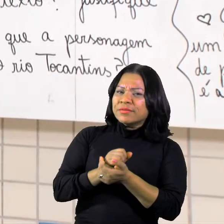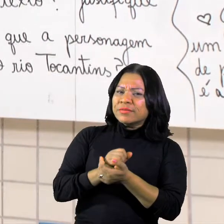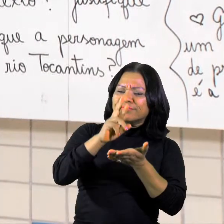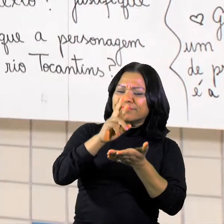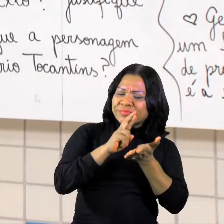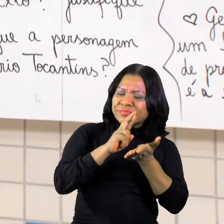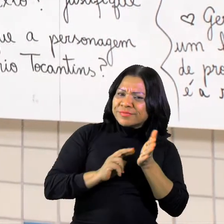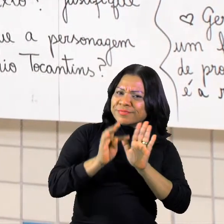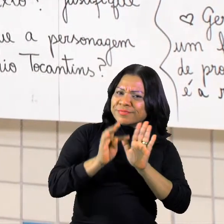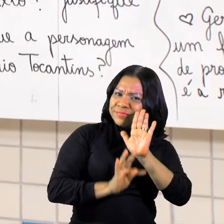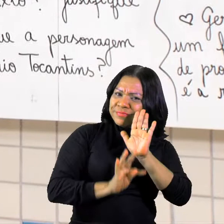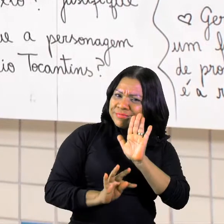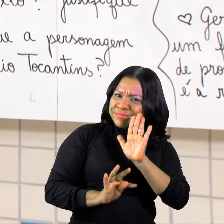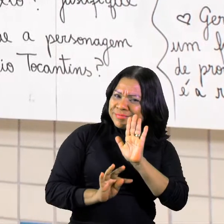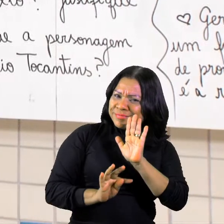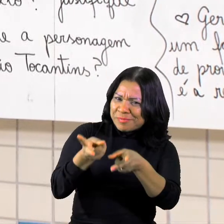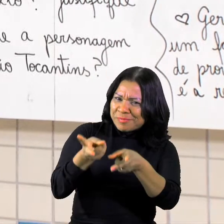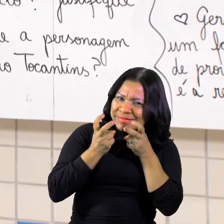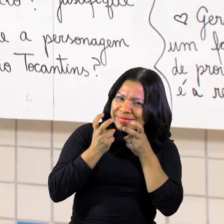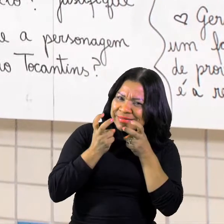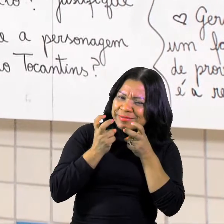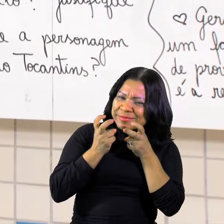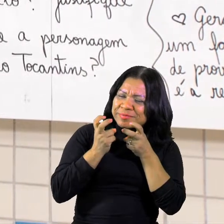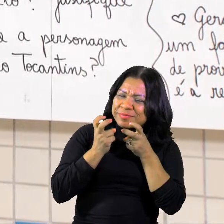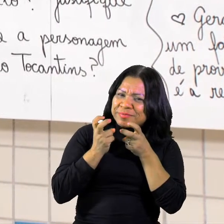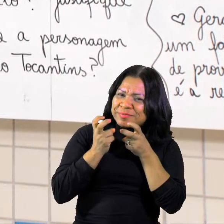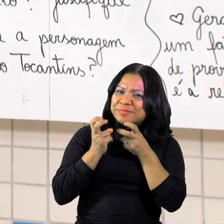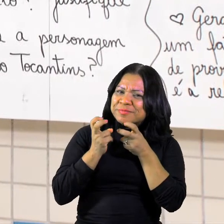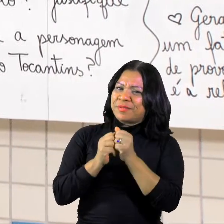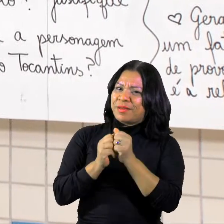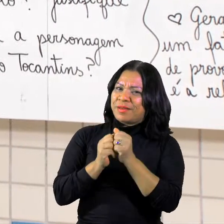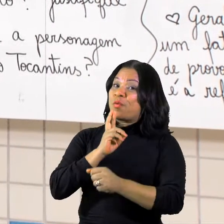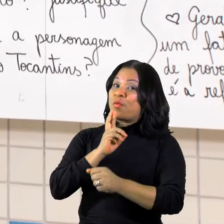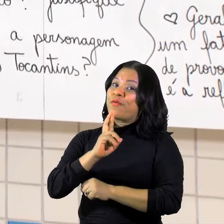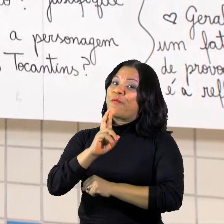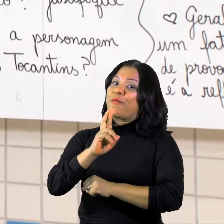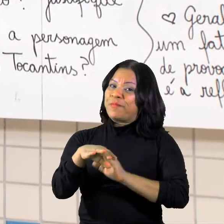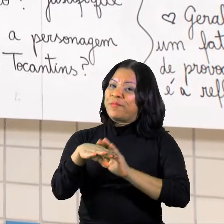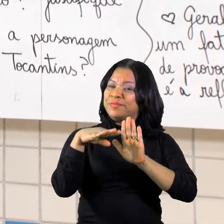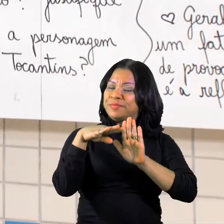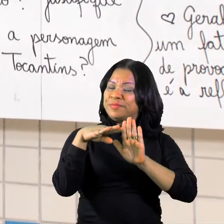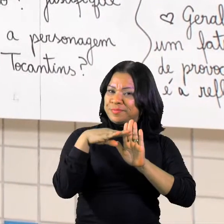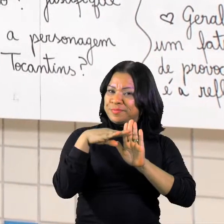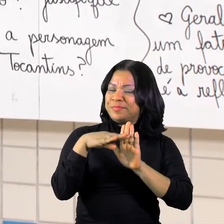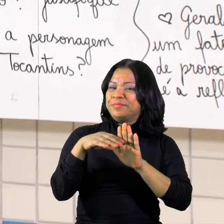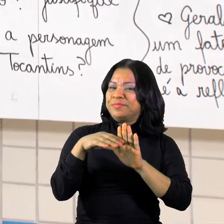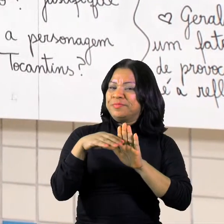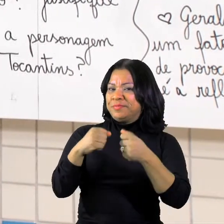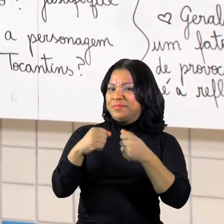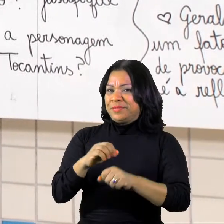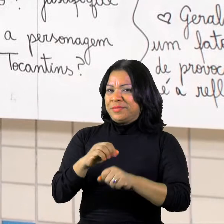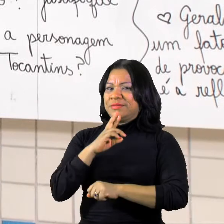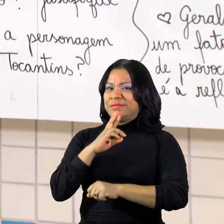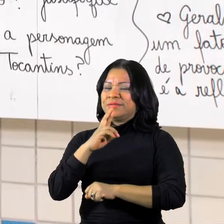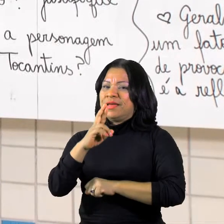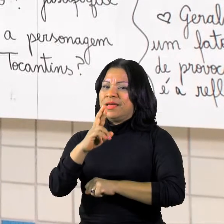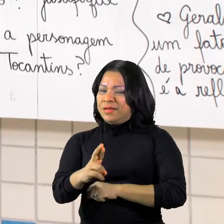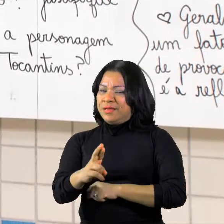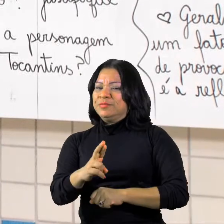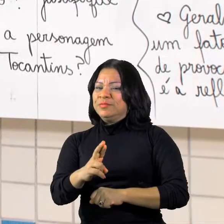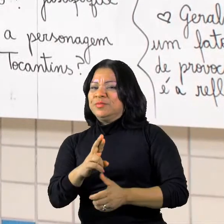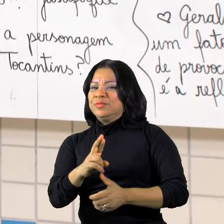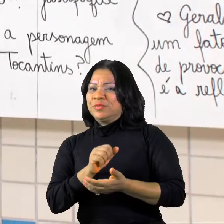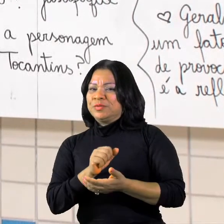vocês perceberem? Quando vocês forem responder essa questão, vocês têm que responder e justificar